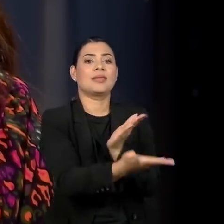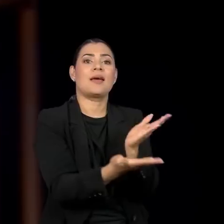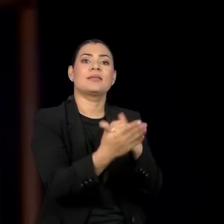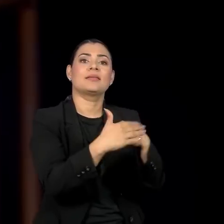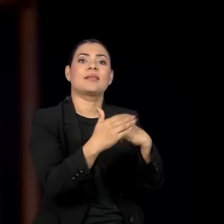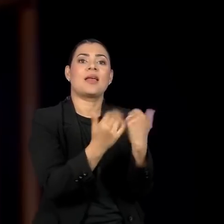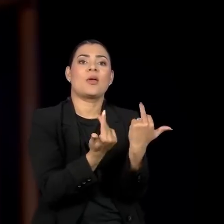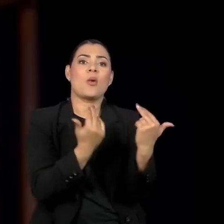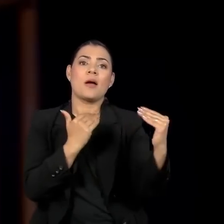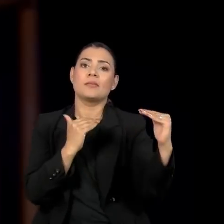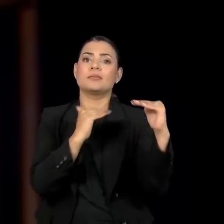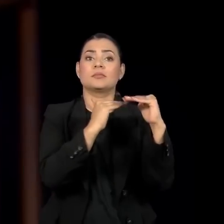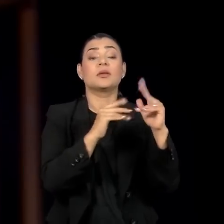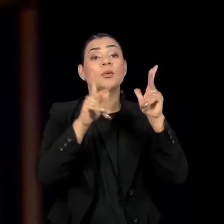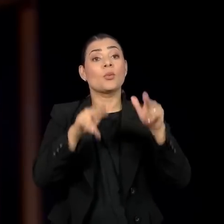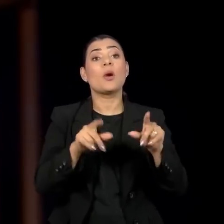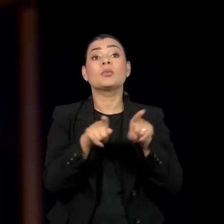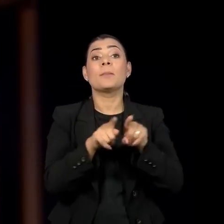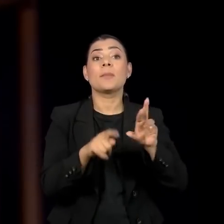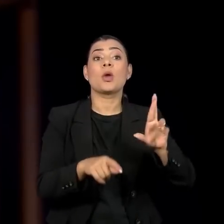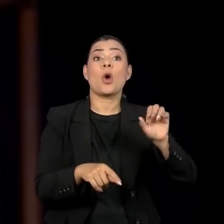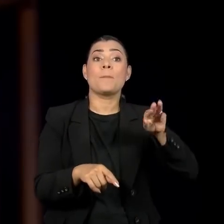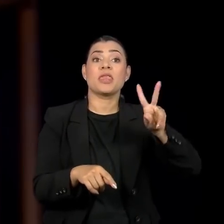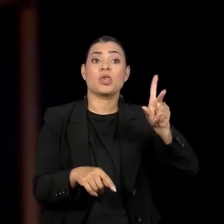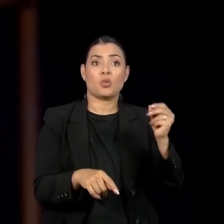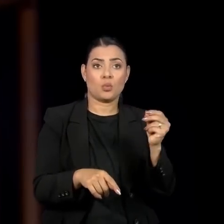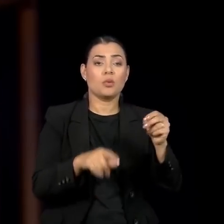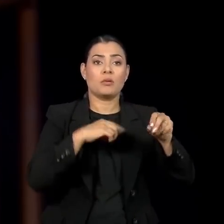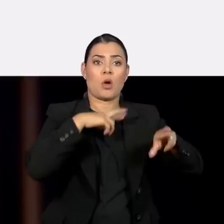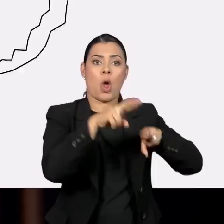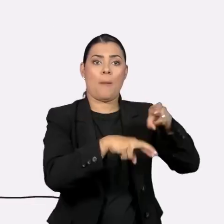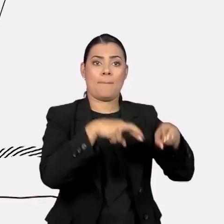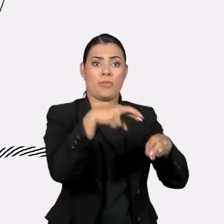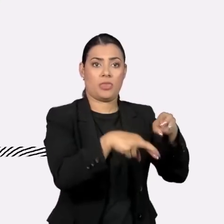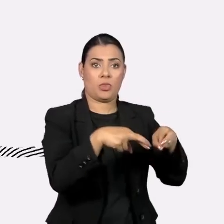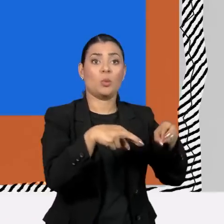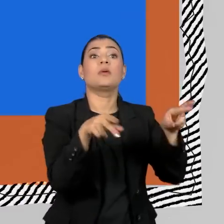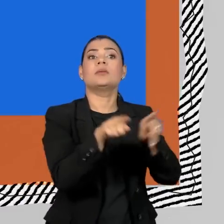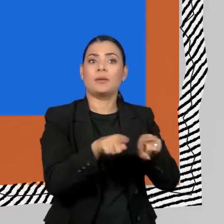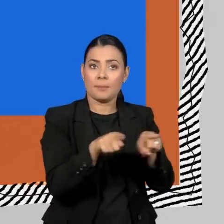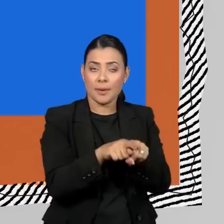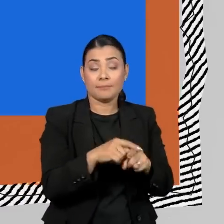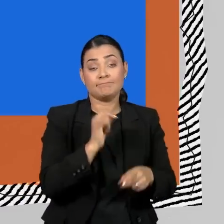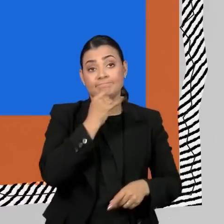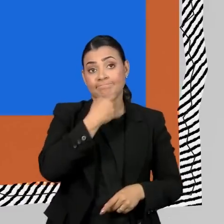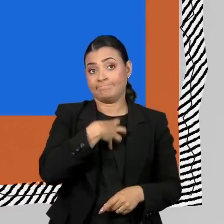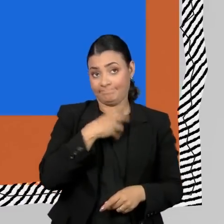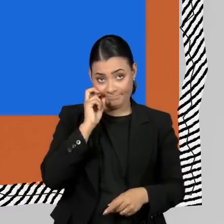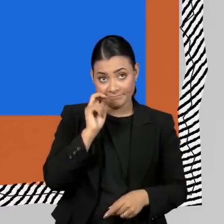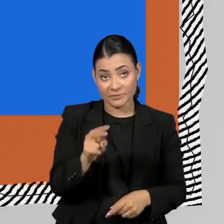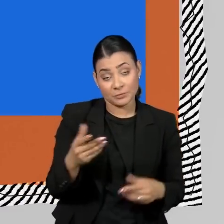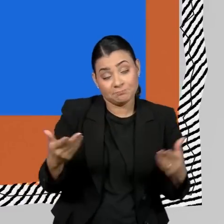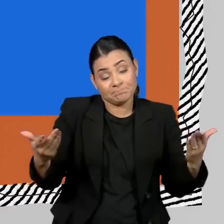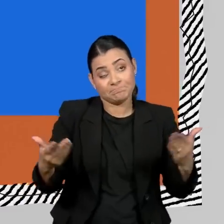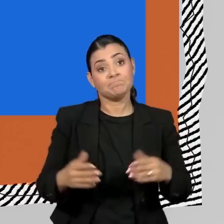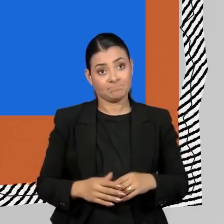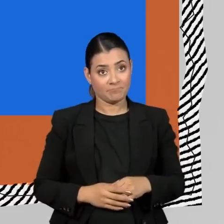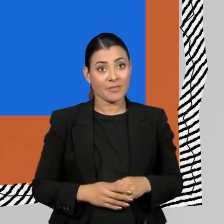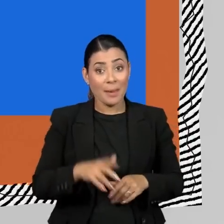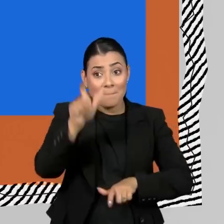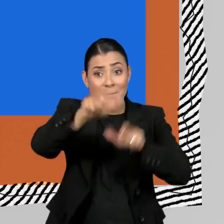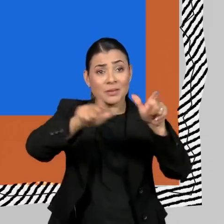como iguais. Isso aconteceu com o Robinho, é bom também falar. Aham. Nós vimos aí, infelizmente, assim,